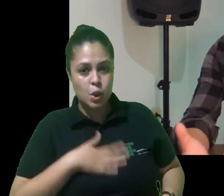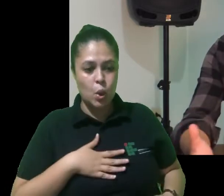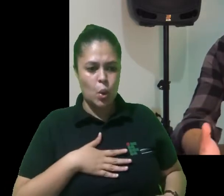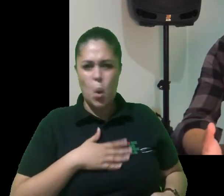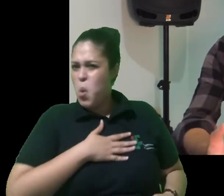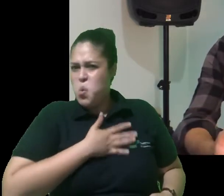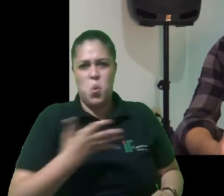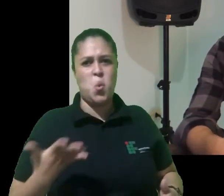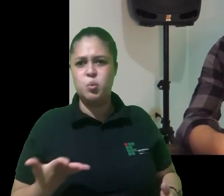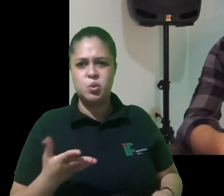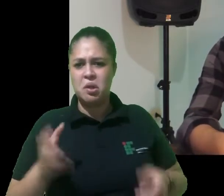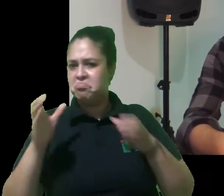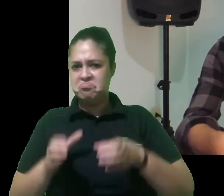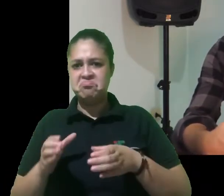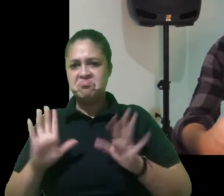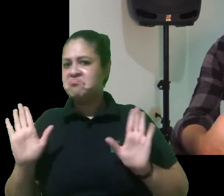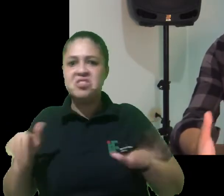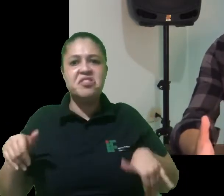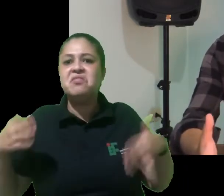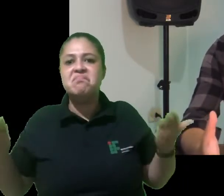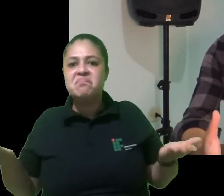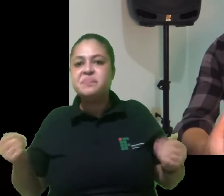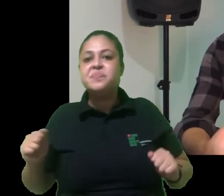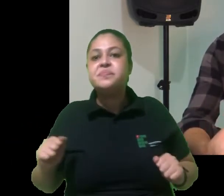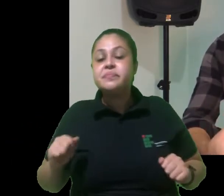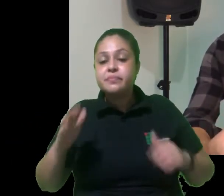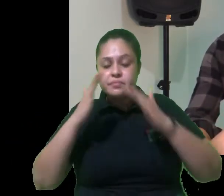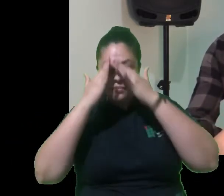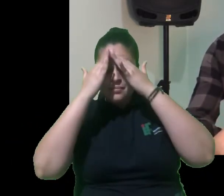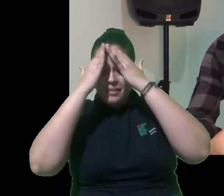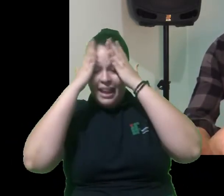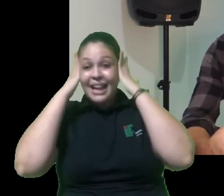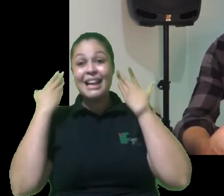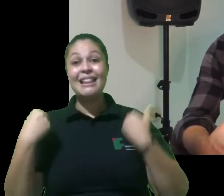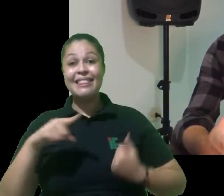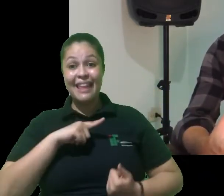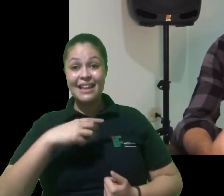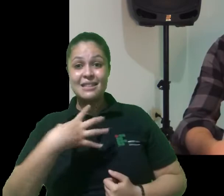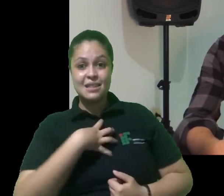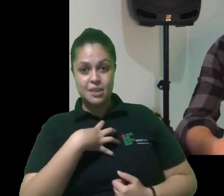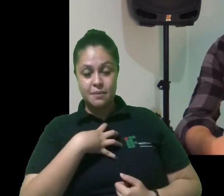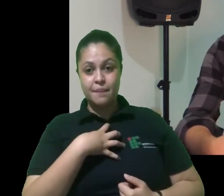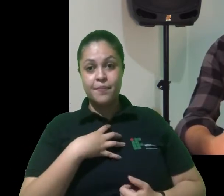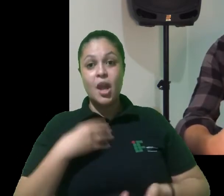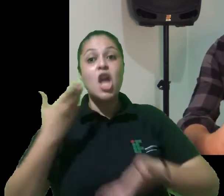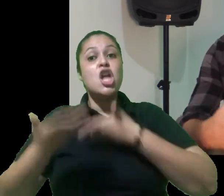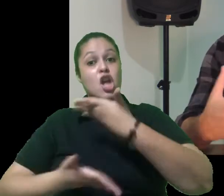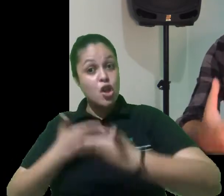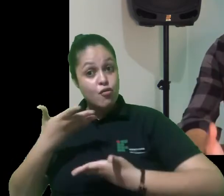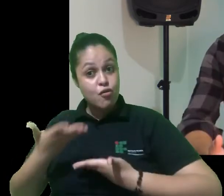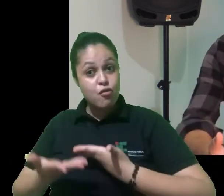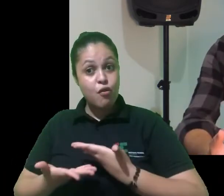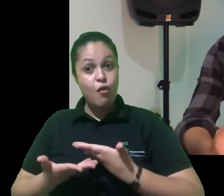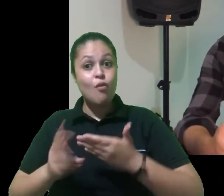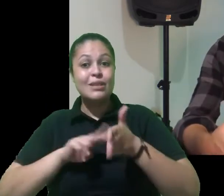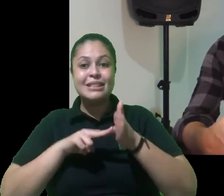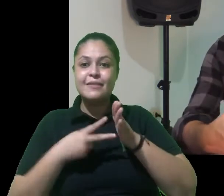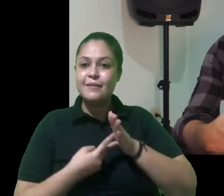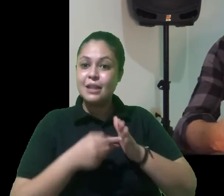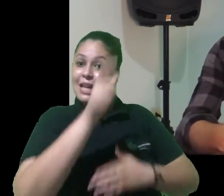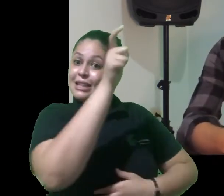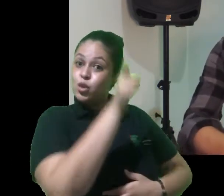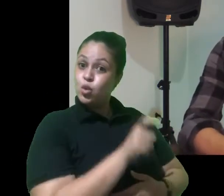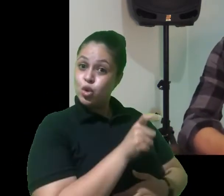ser prazerosa, não prazerosa, enfim, ela envolve sentimentos e envolve as